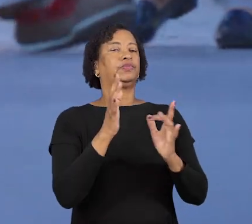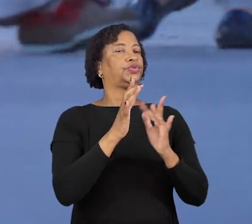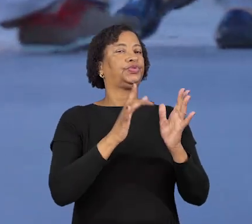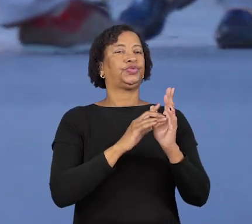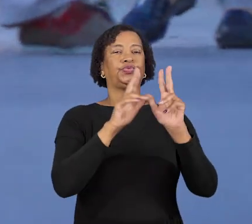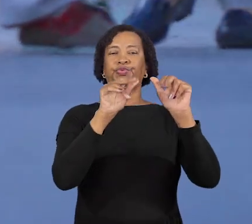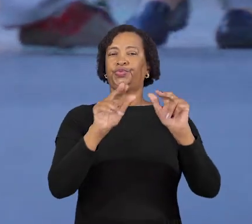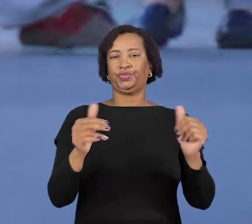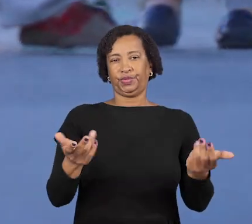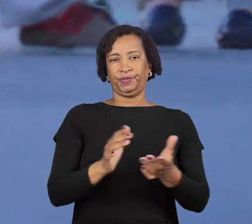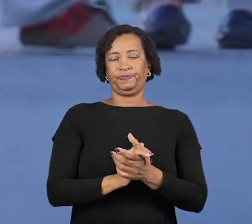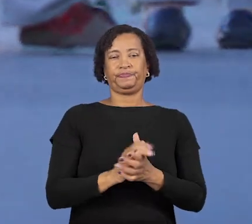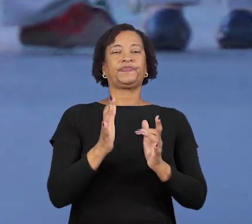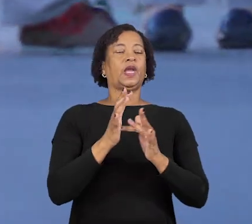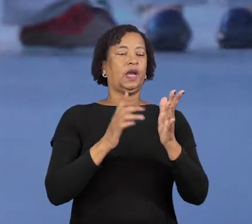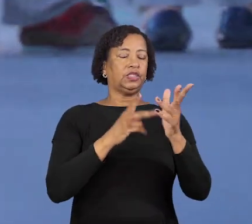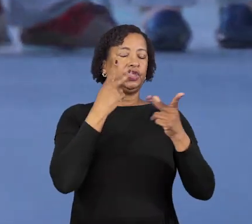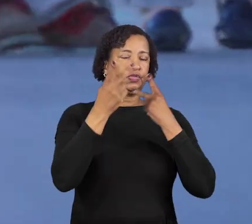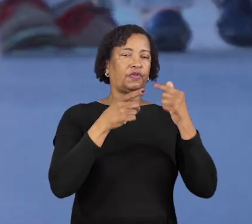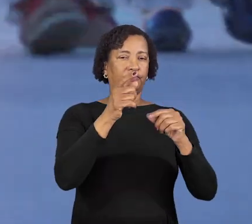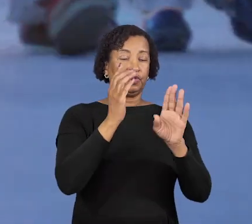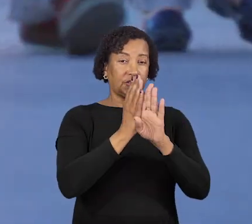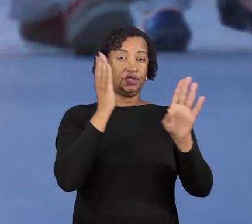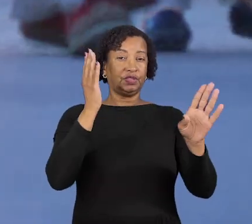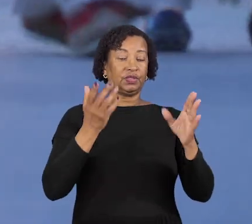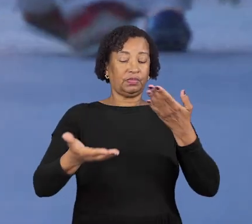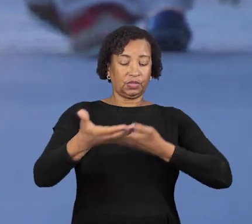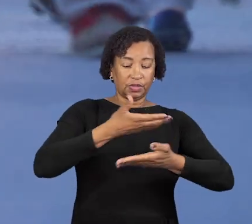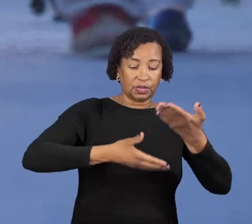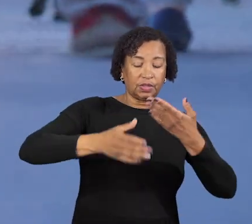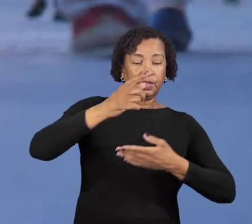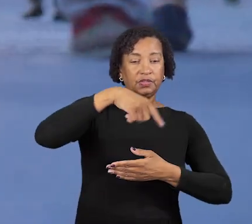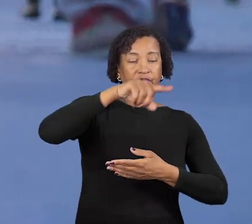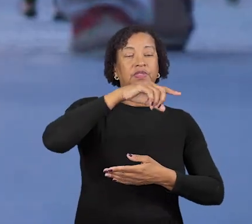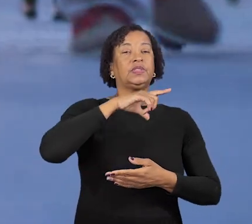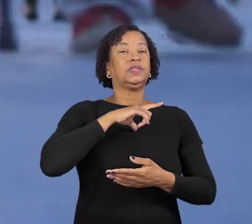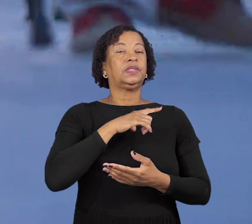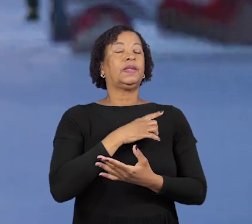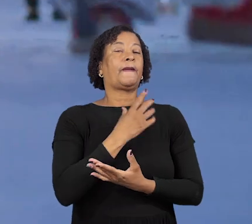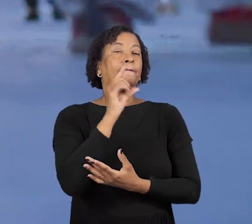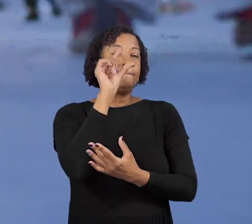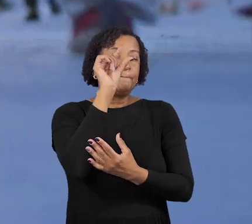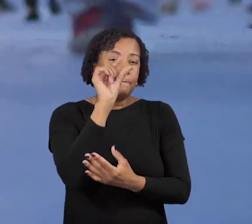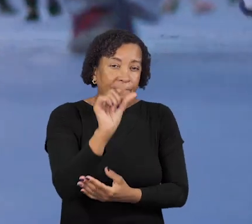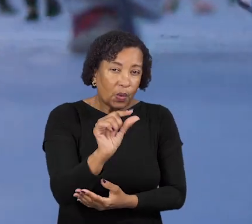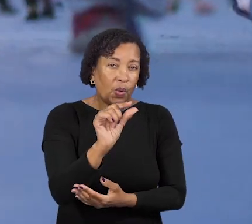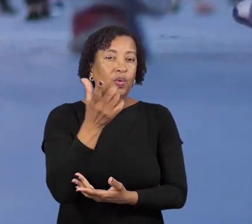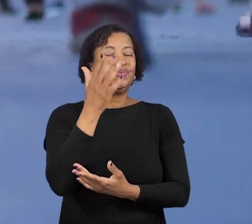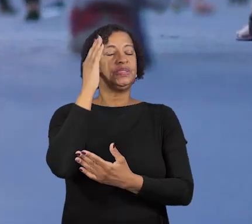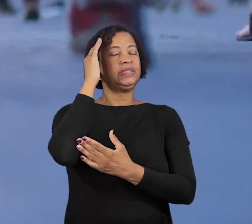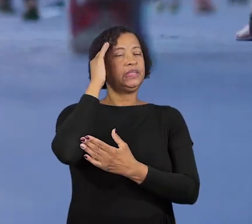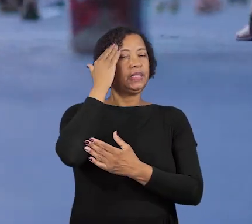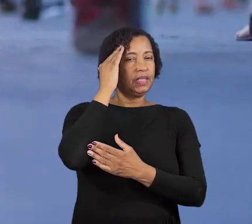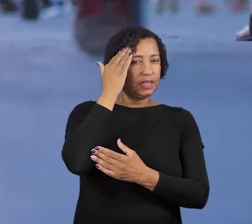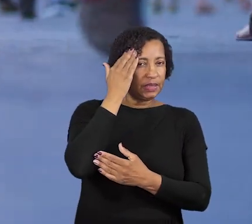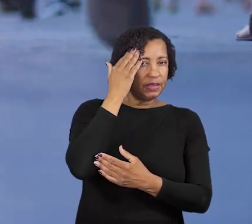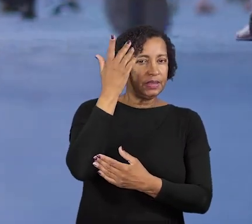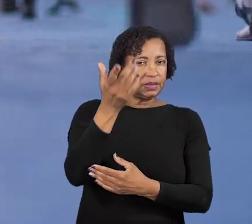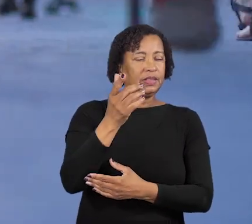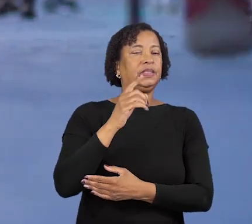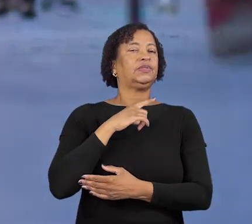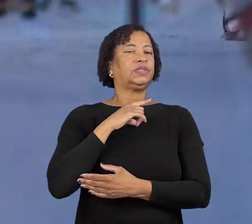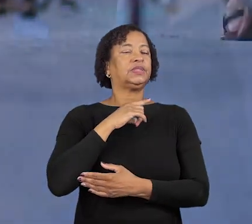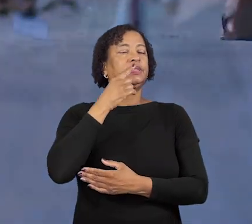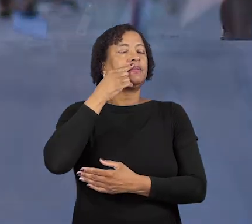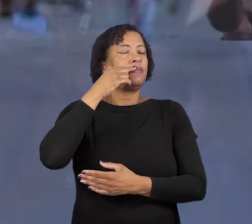Jesus. Então Jesus diz, vocês descobrirão que entre vocês haverá poucos, muito poucos, que entendam que esse negócio